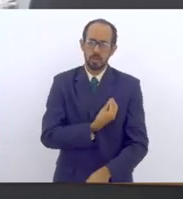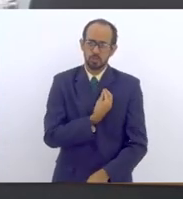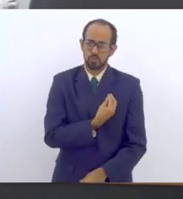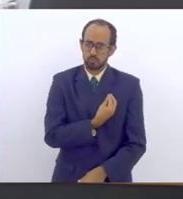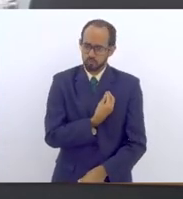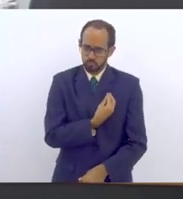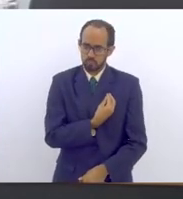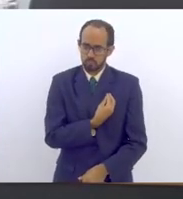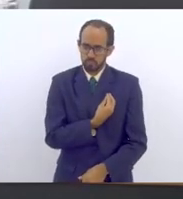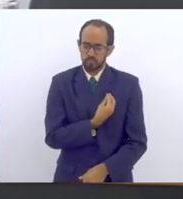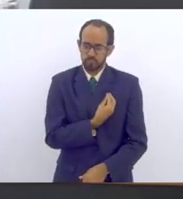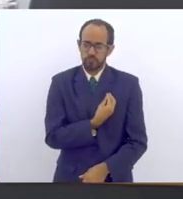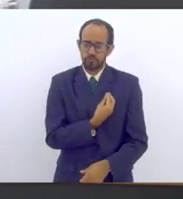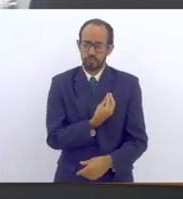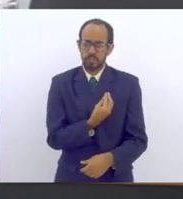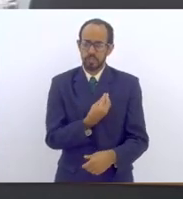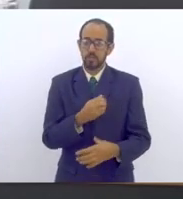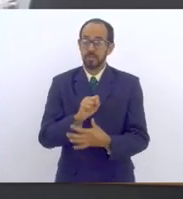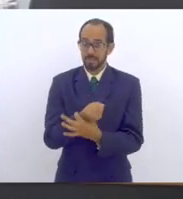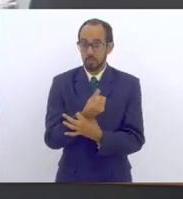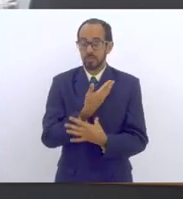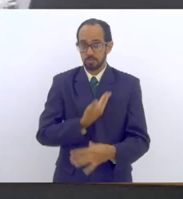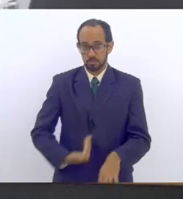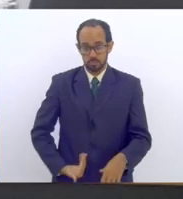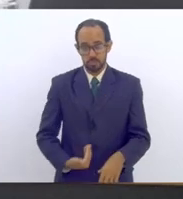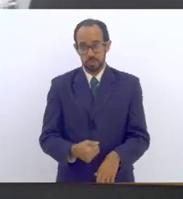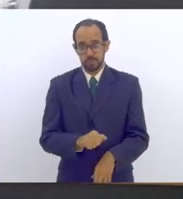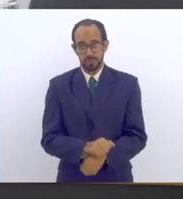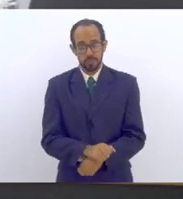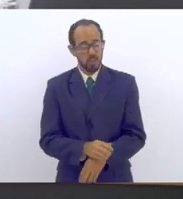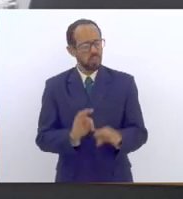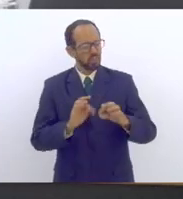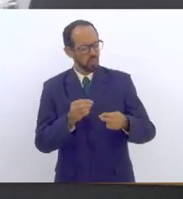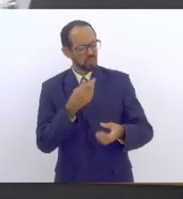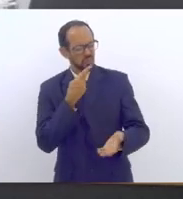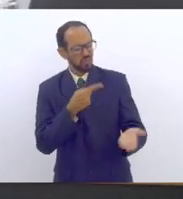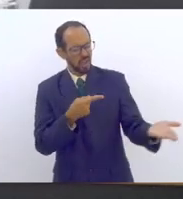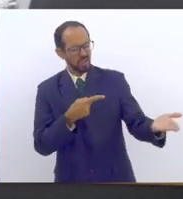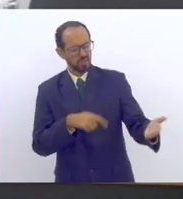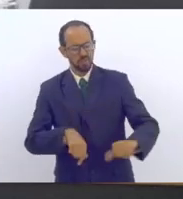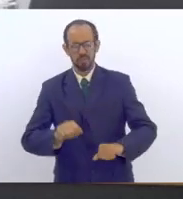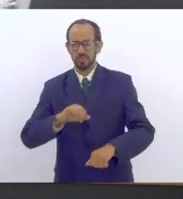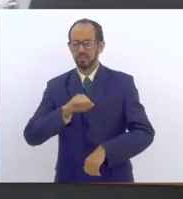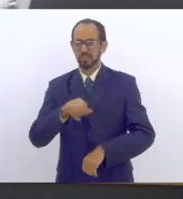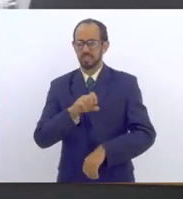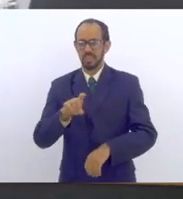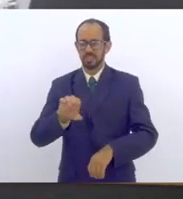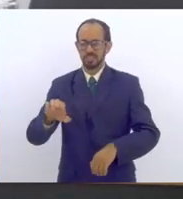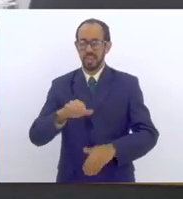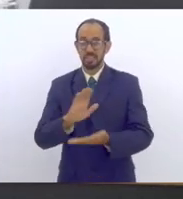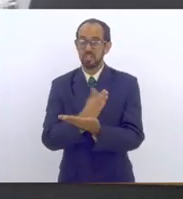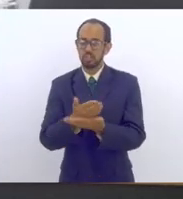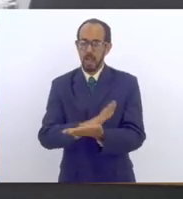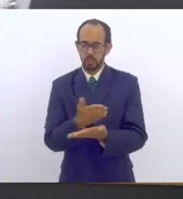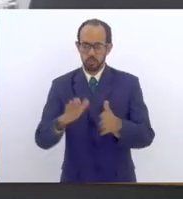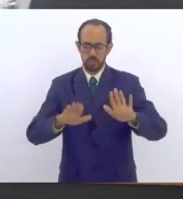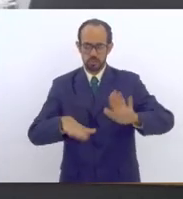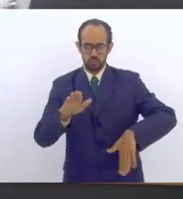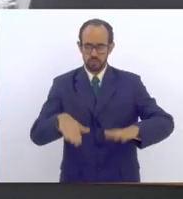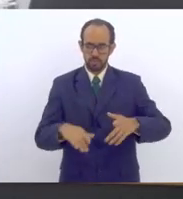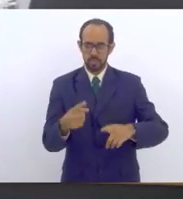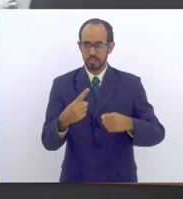chato aliás todo mundo fala isso o resto é muito chato no que faz às vezes Deixa de